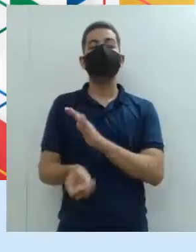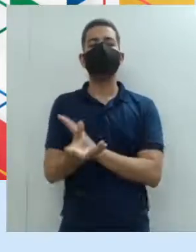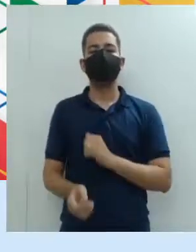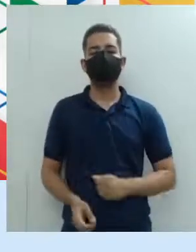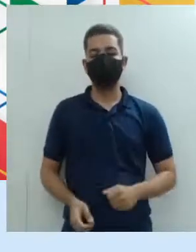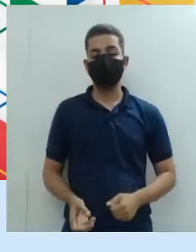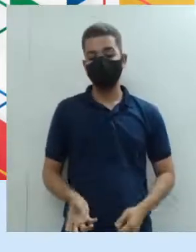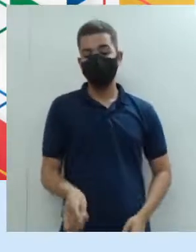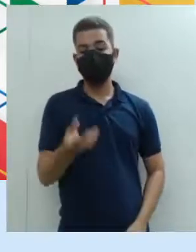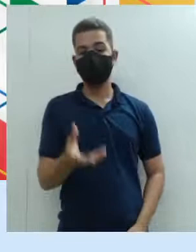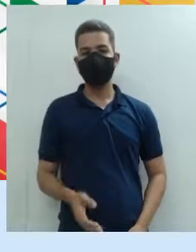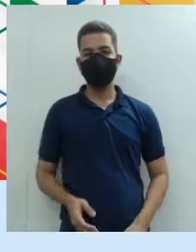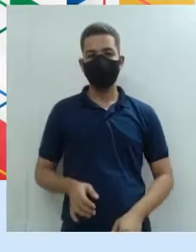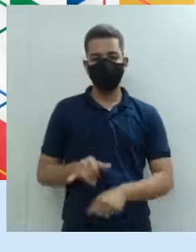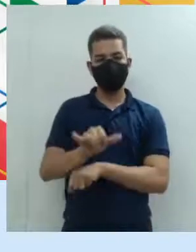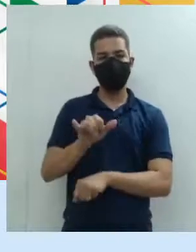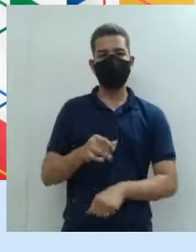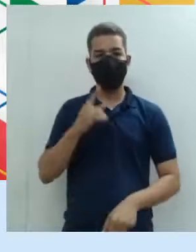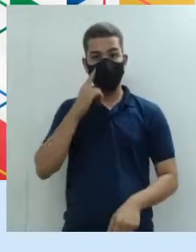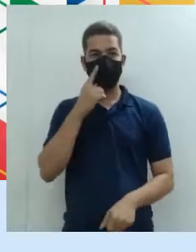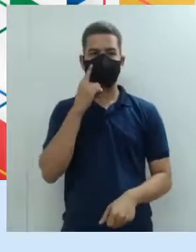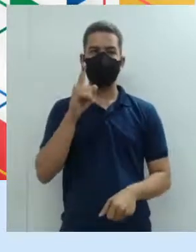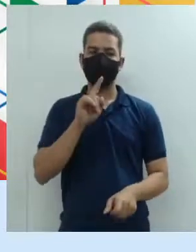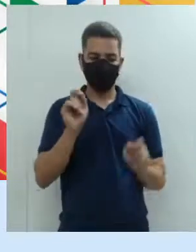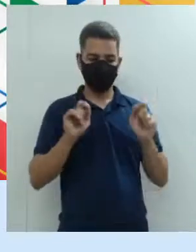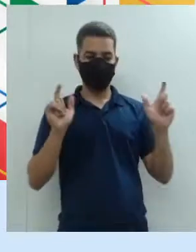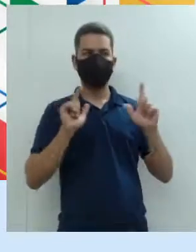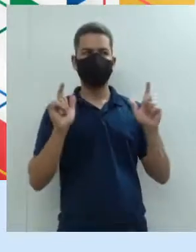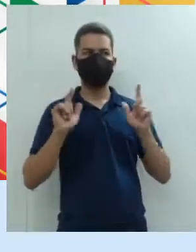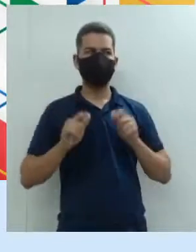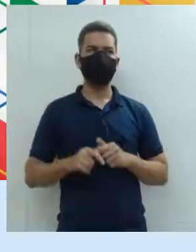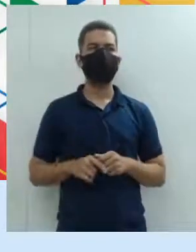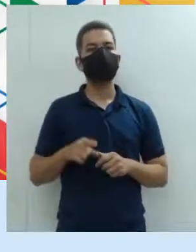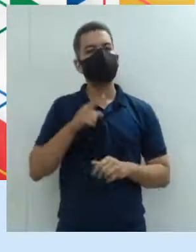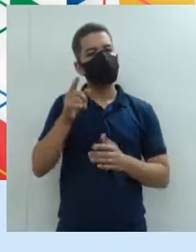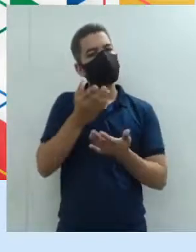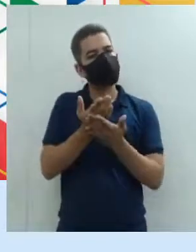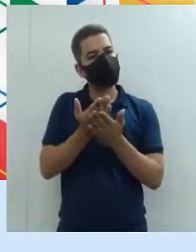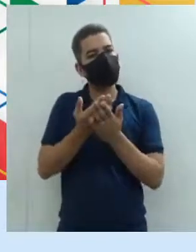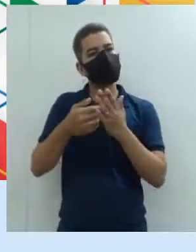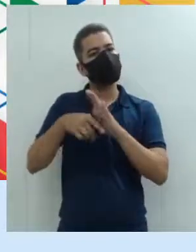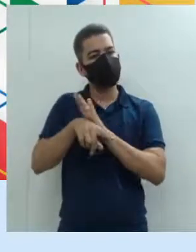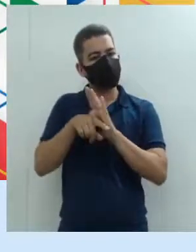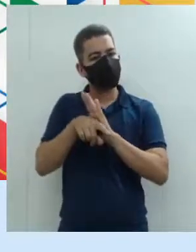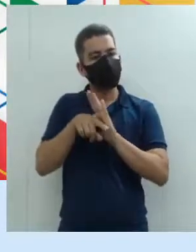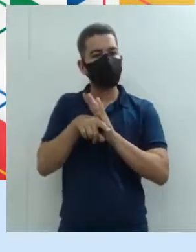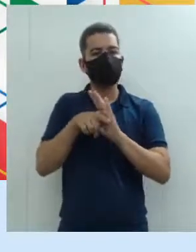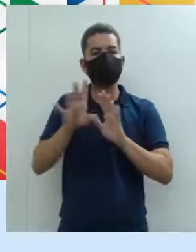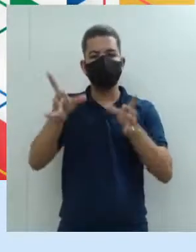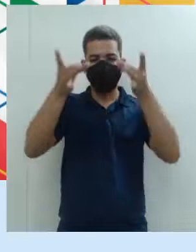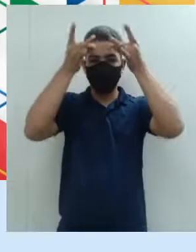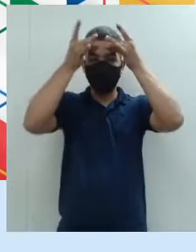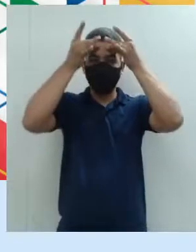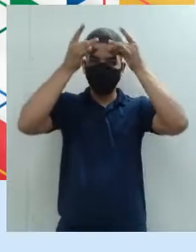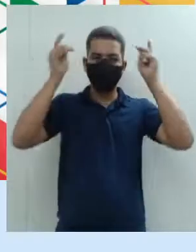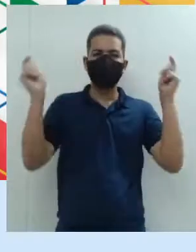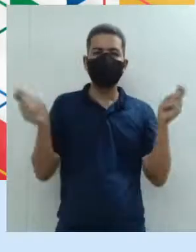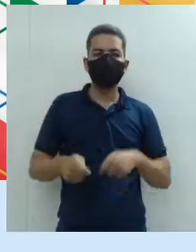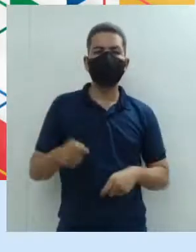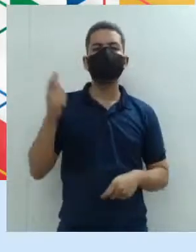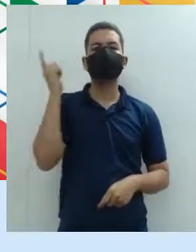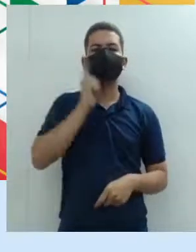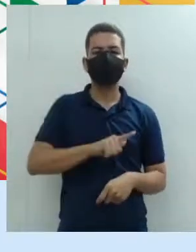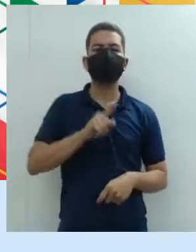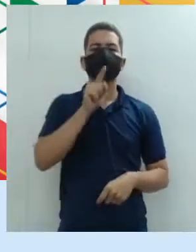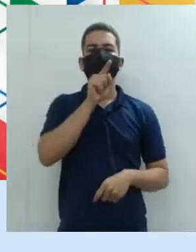questão do mamífero aí, que você pode acabar se complicando. Então é bom que a gente tenha essa teoria fixada aí, para que a gente possa